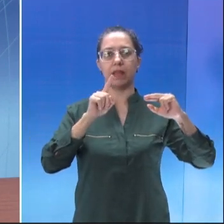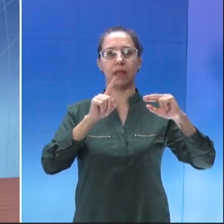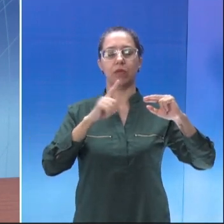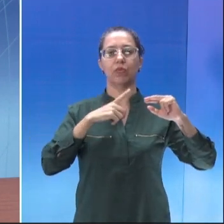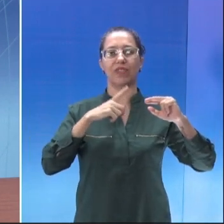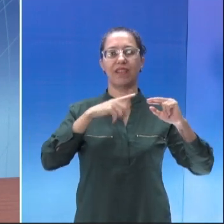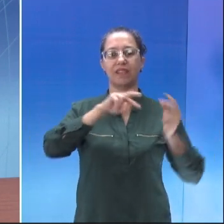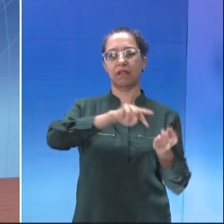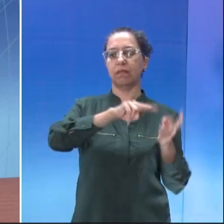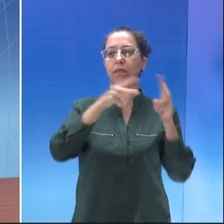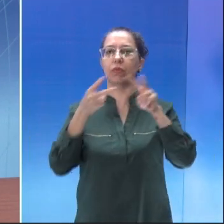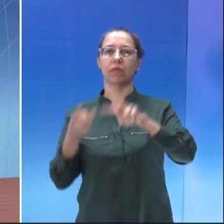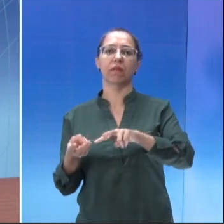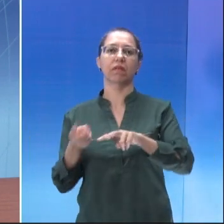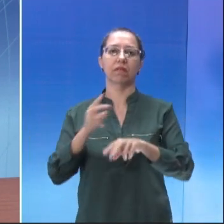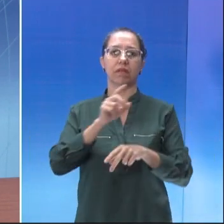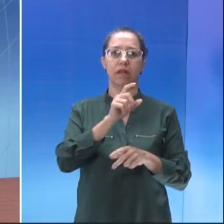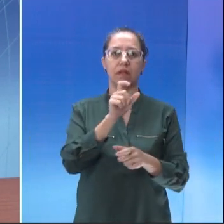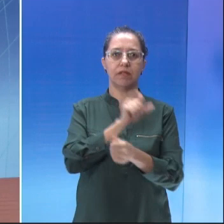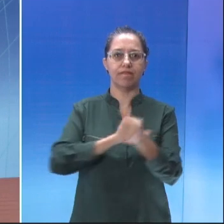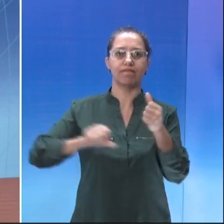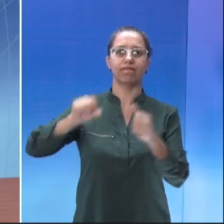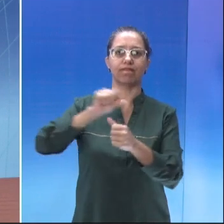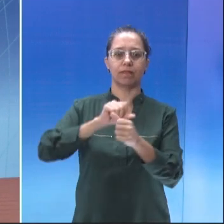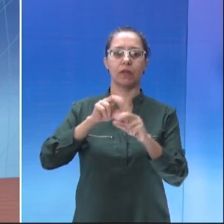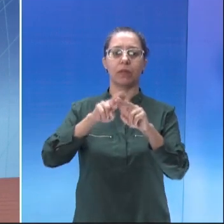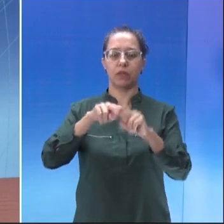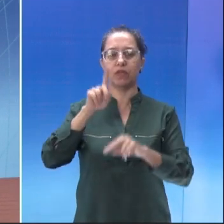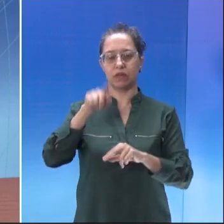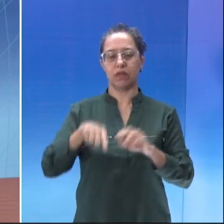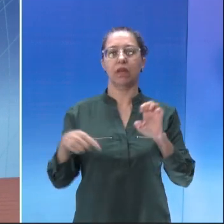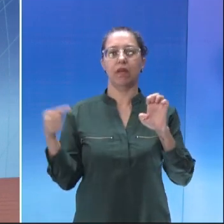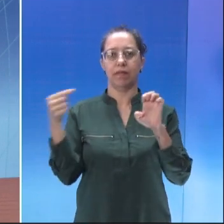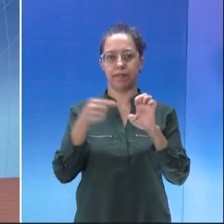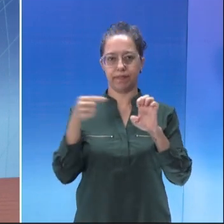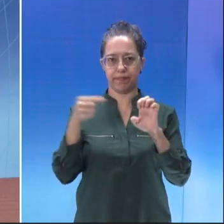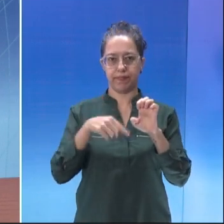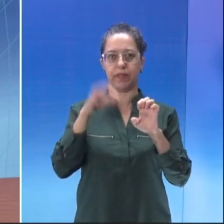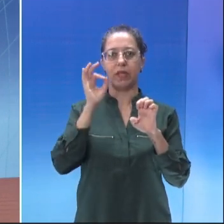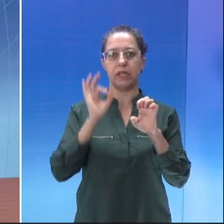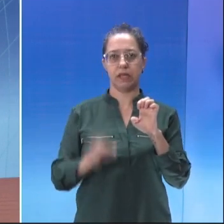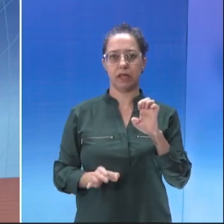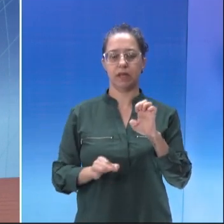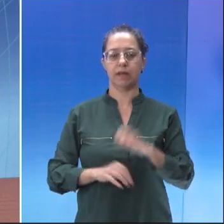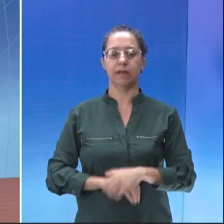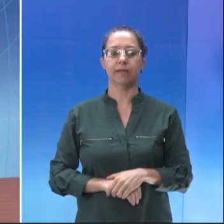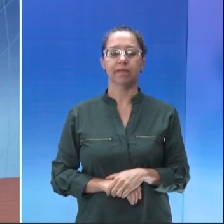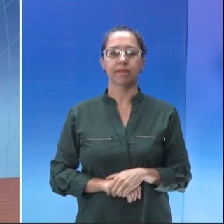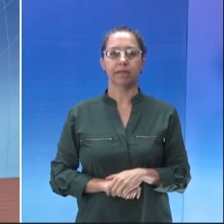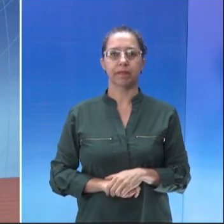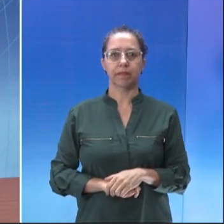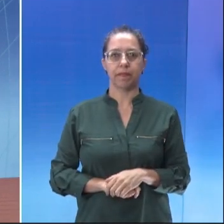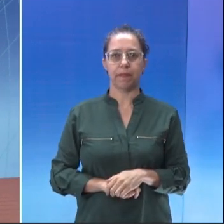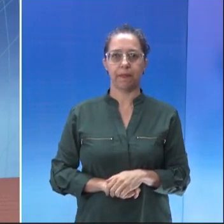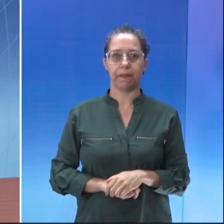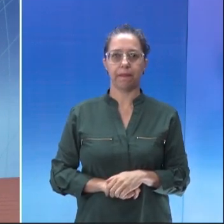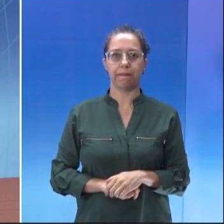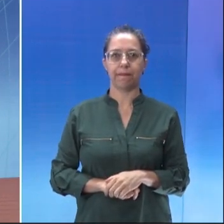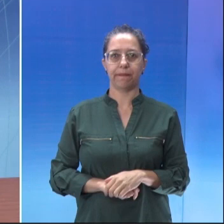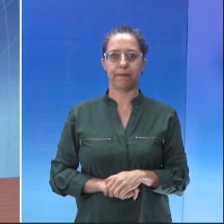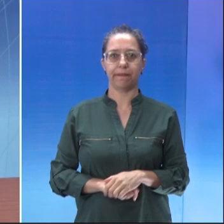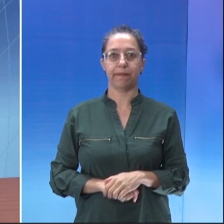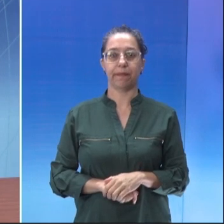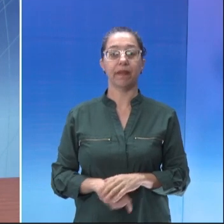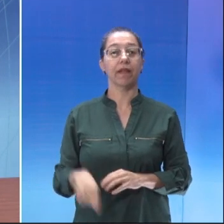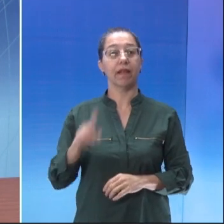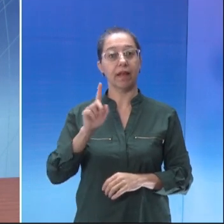essa mutação. Então, a gente tem a alternativa E como alternativa correta. Então, essa é a